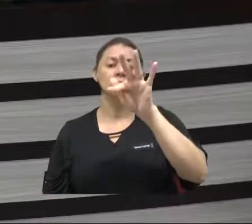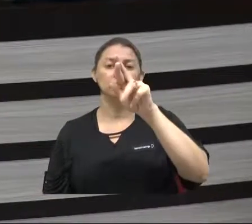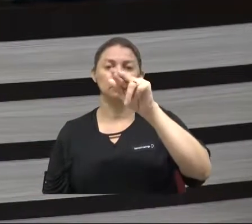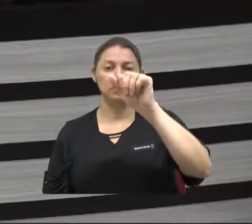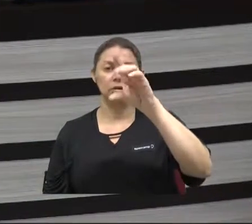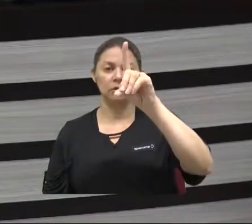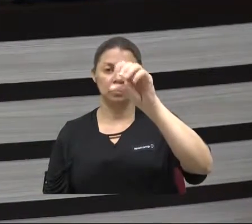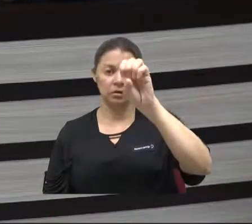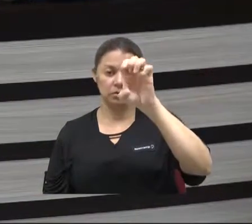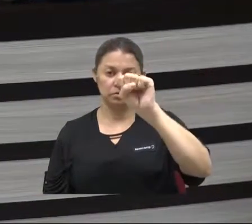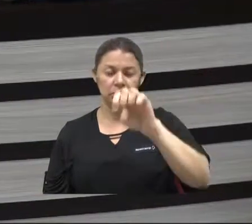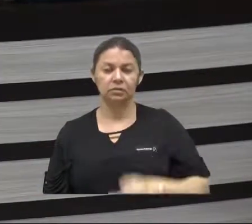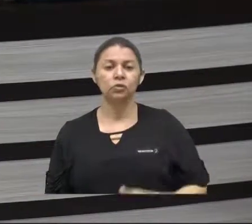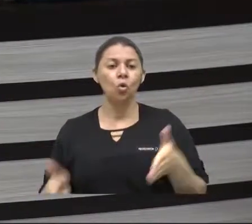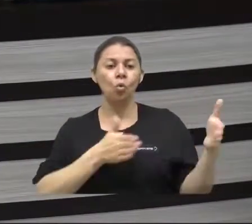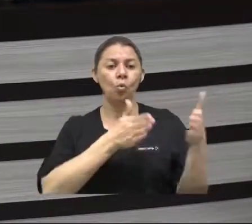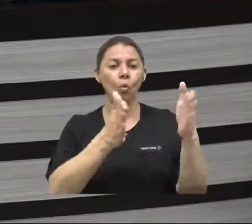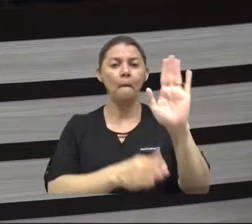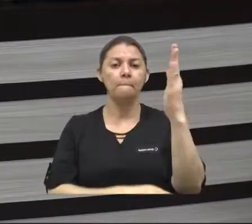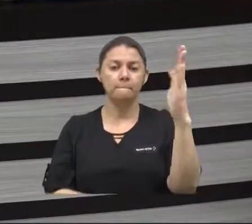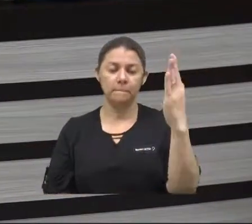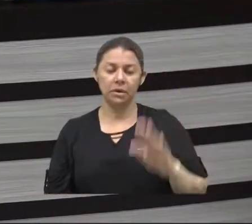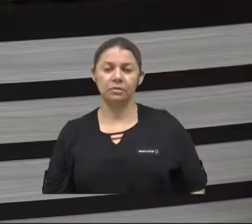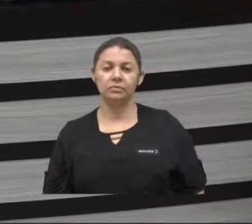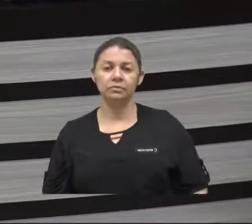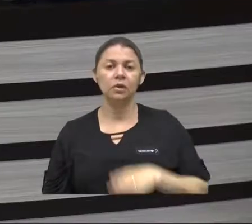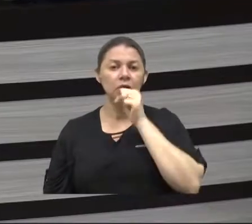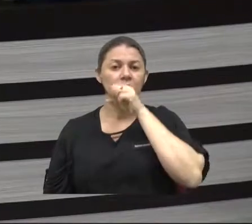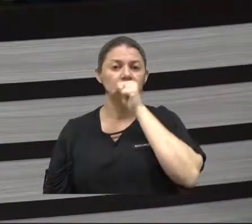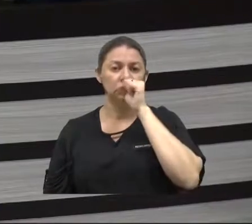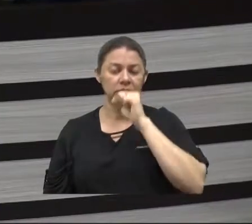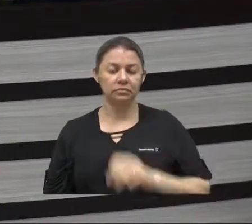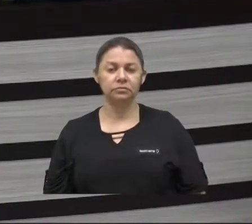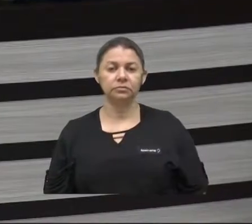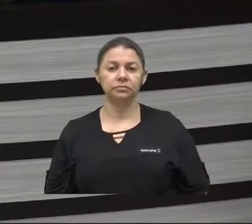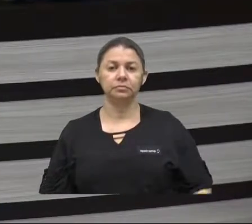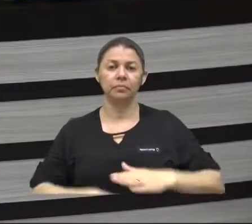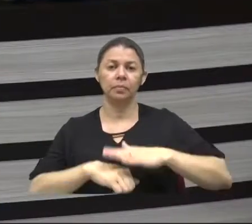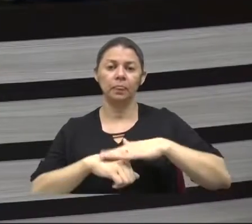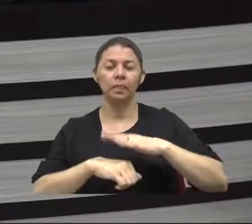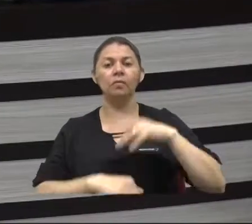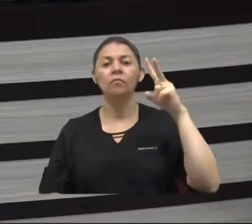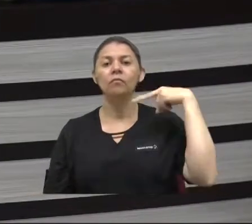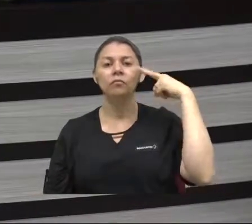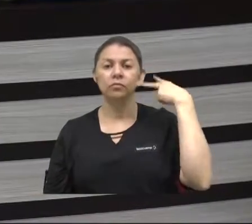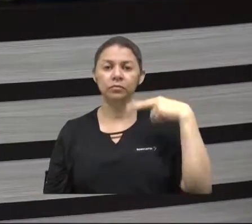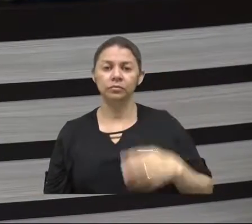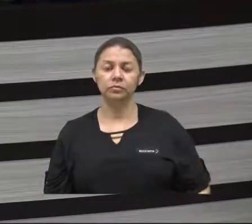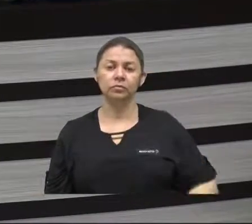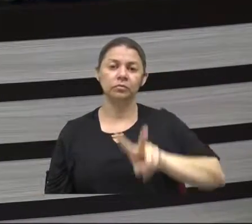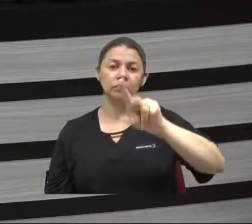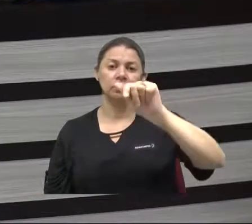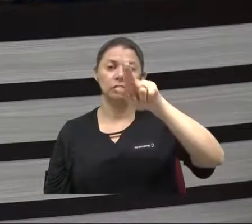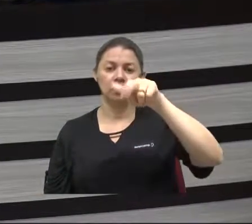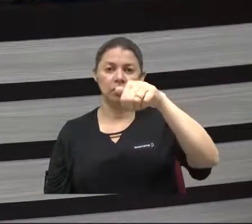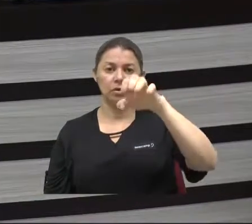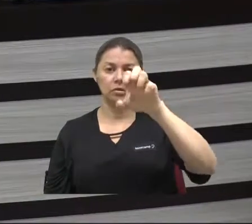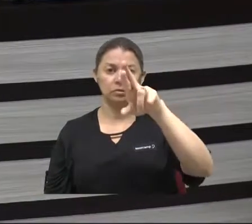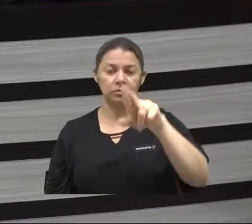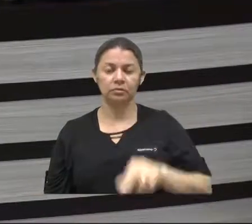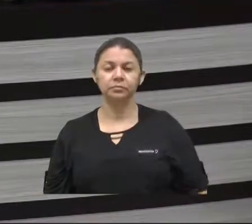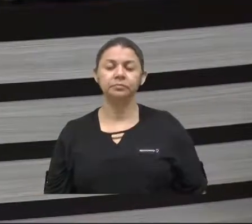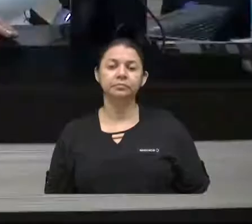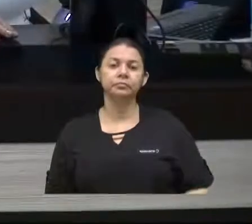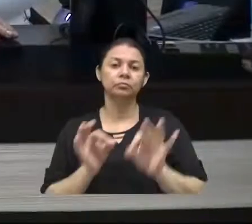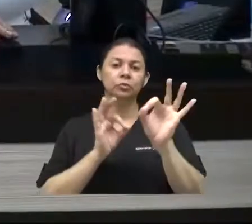da Laranja Azeda. Autoria do vereador Wagner Barbosa. Encaminha-se às comissões competentes. Projeto de decreto legislativo